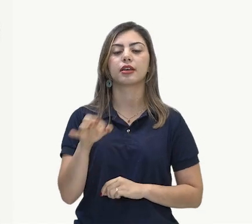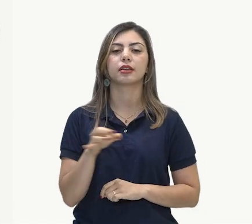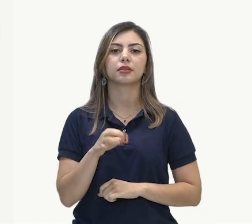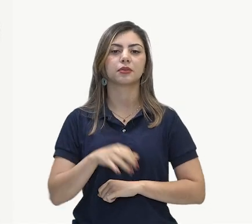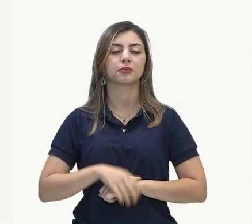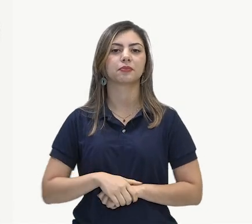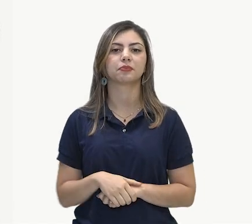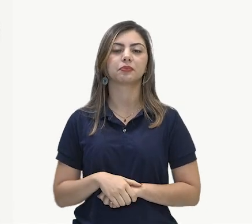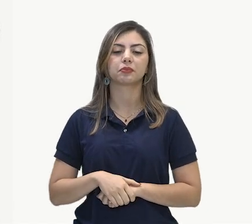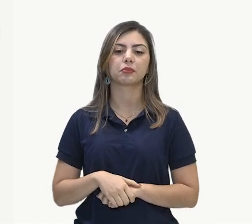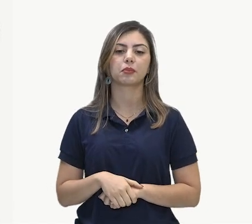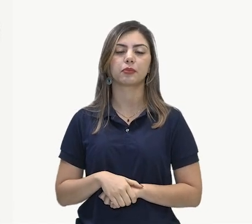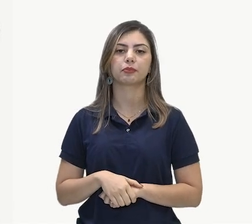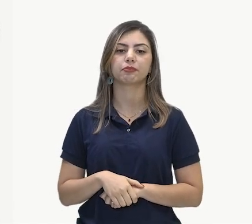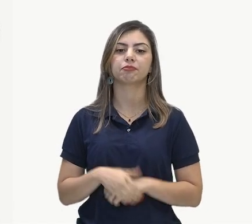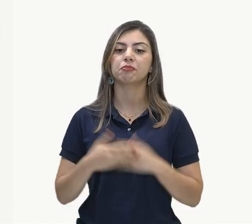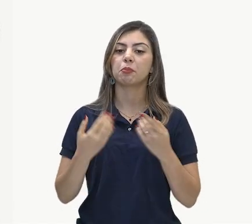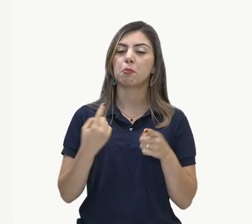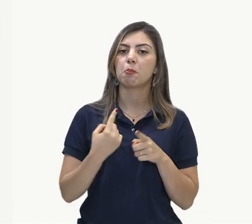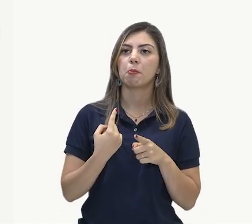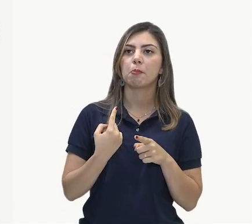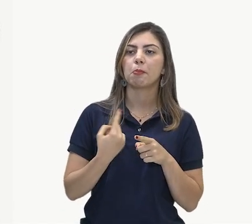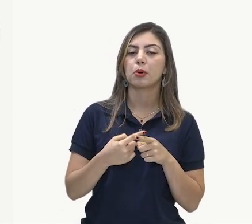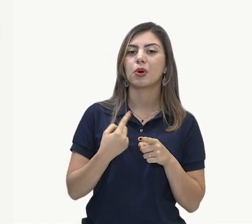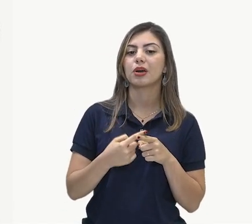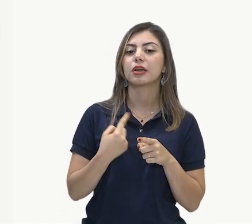e vegetais. Isso porque